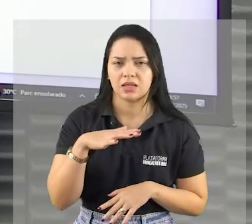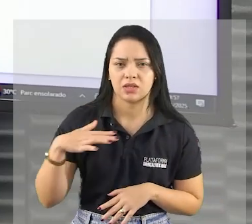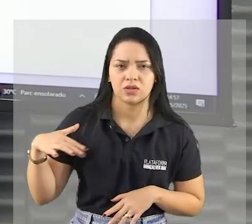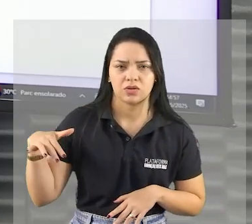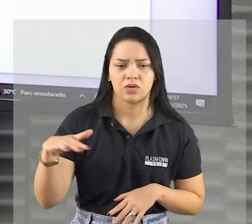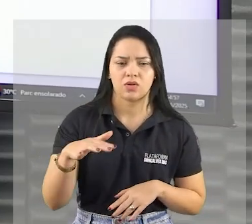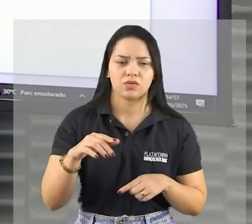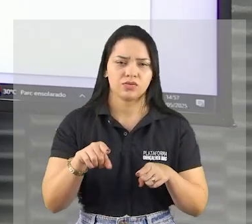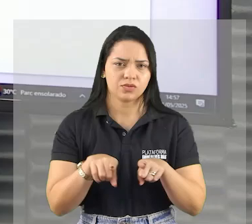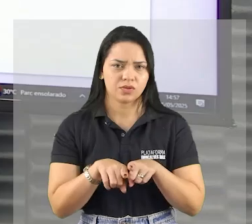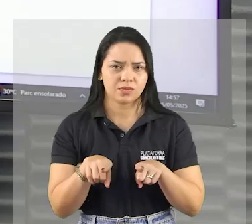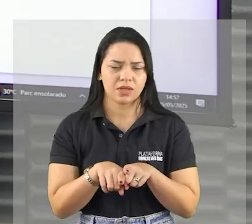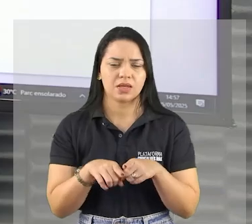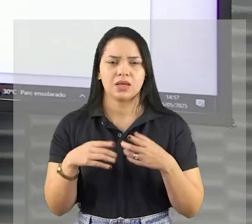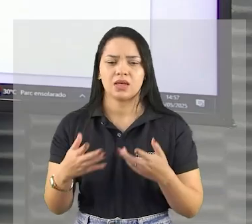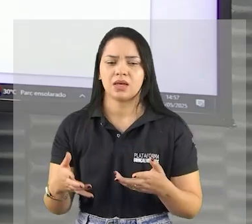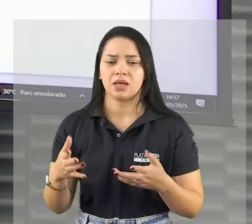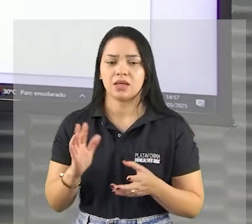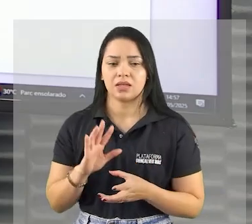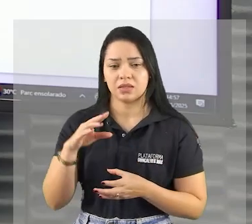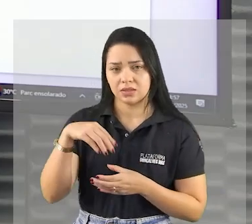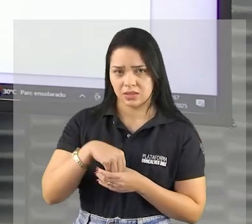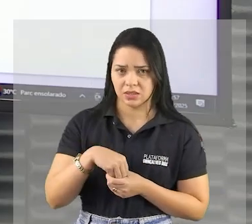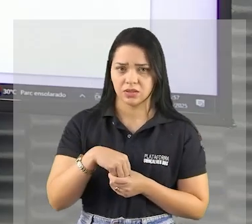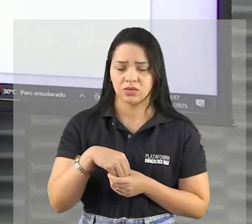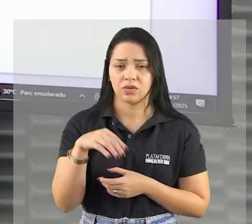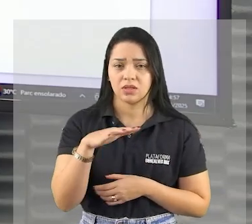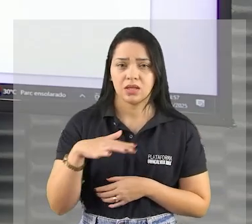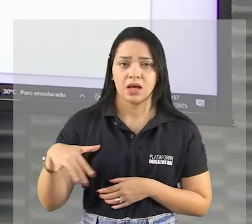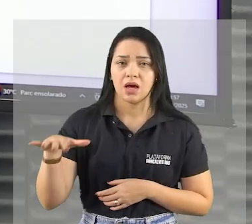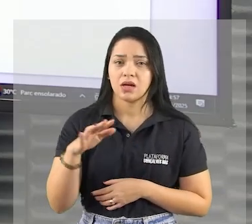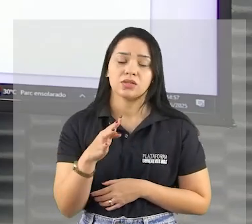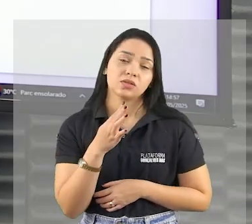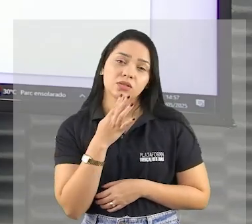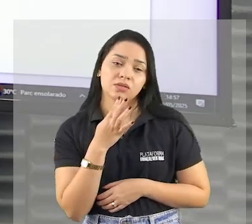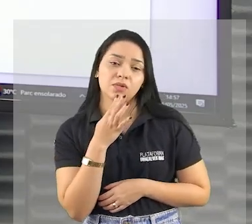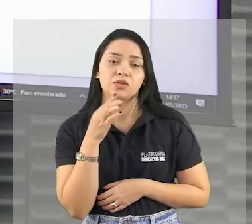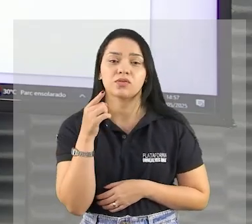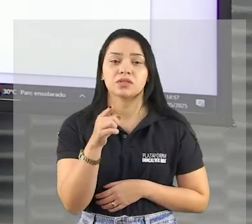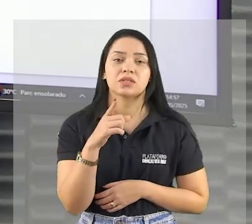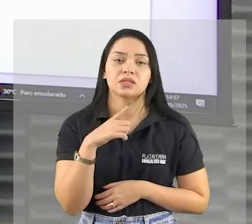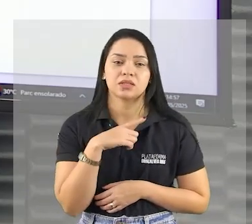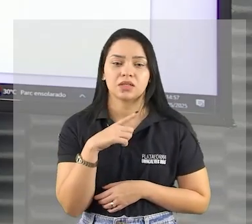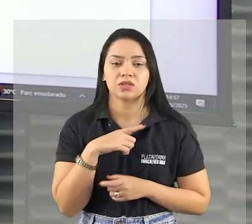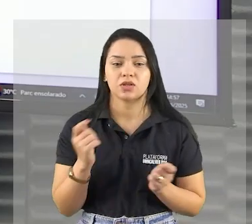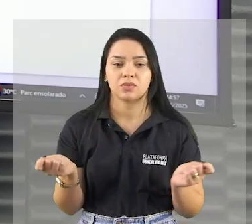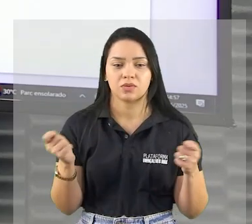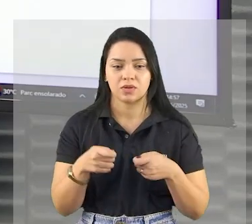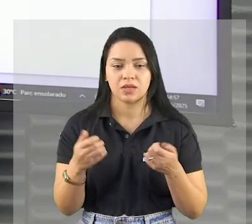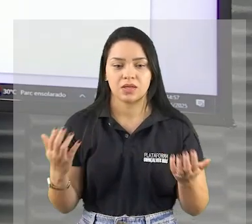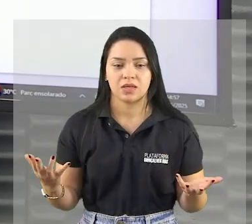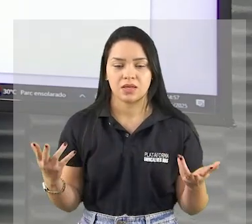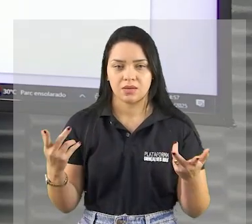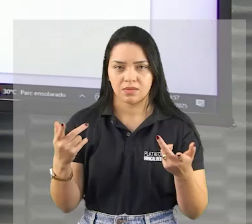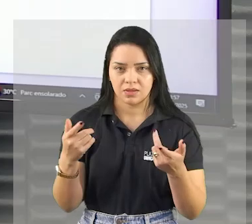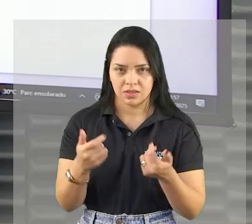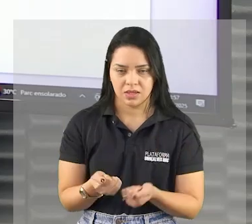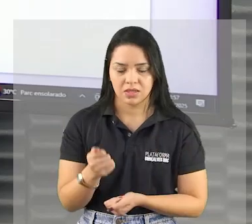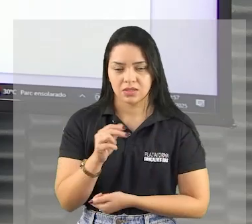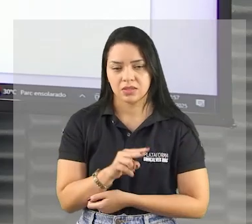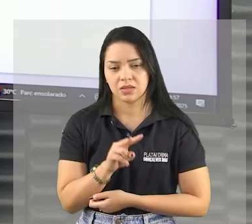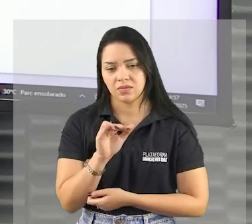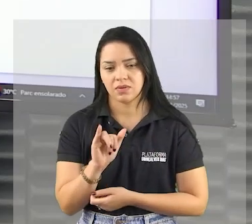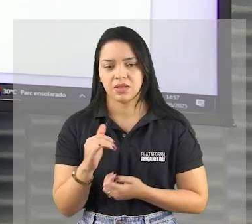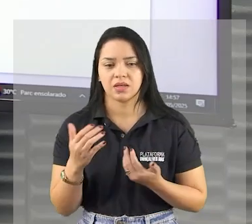territórios, né? Analisar. Então, dentro das áreas do conhecimento, você vai ter uma série de competências e habilidades que vão